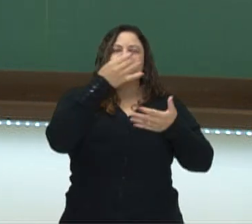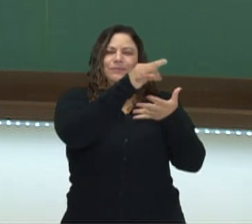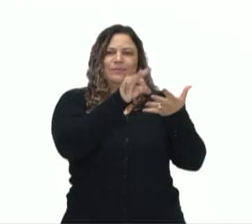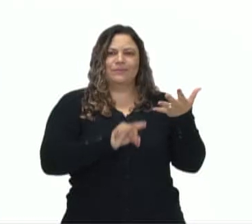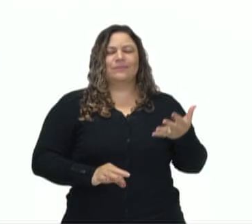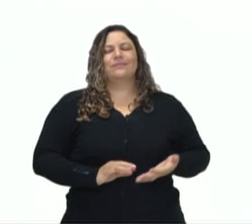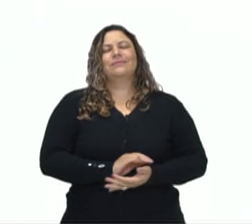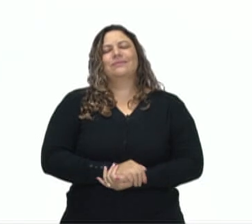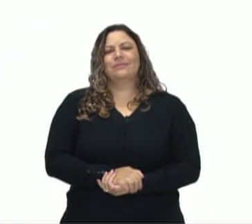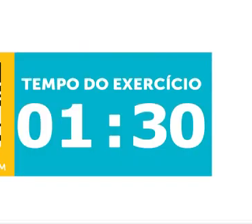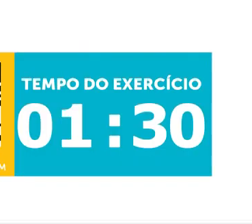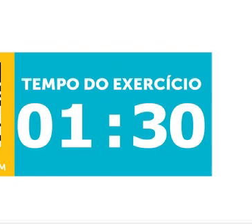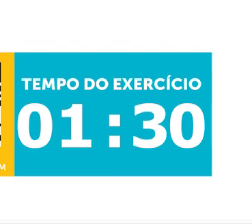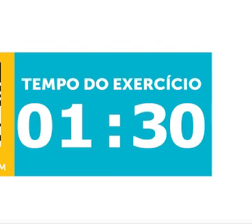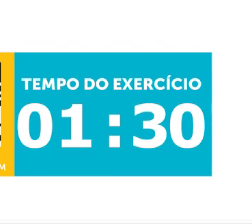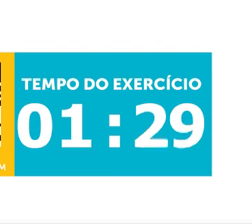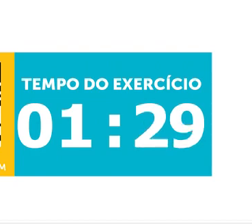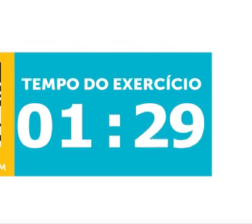muitos solutos. Legal, né?